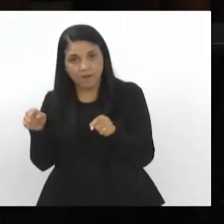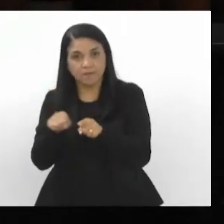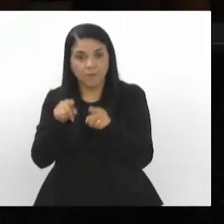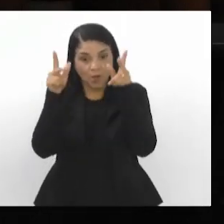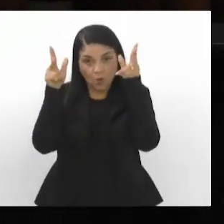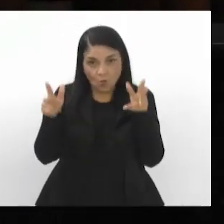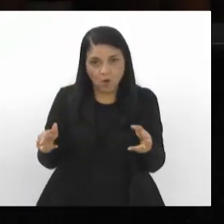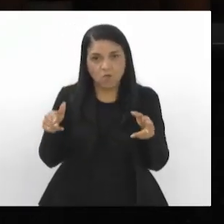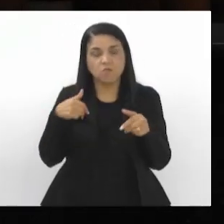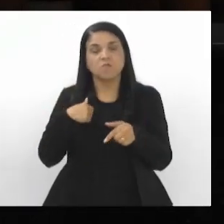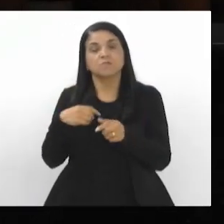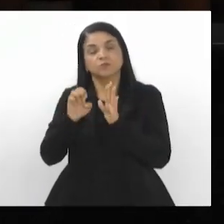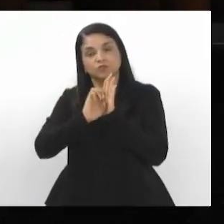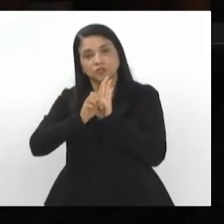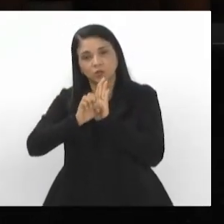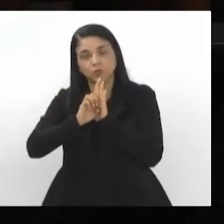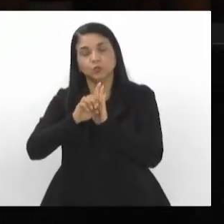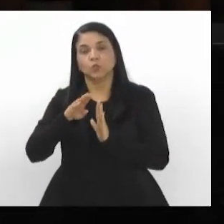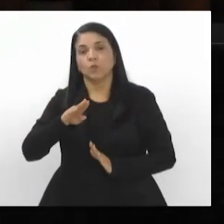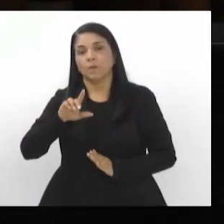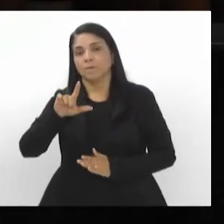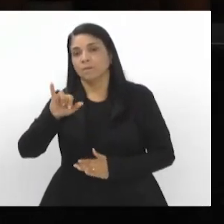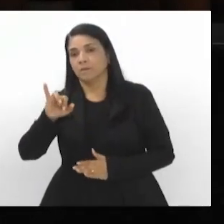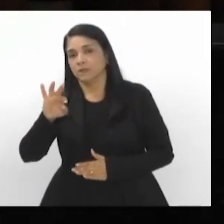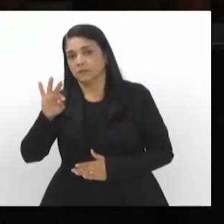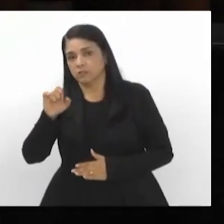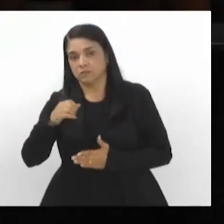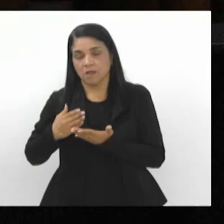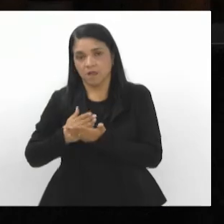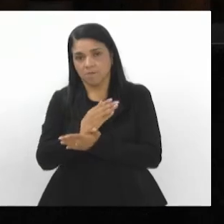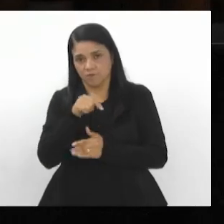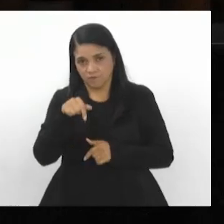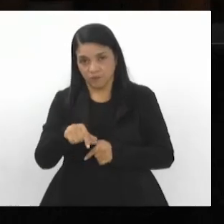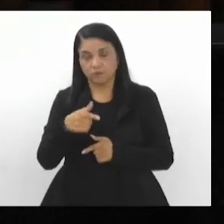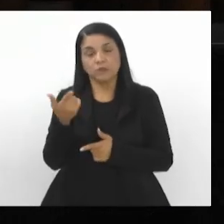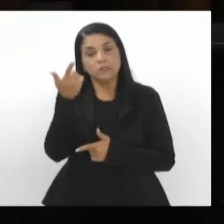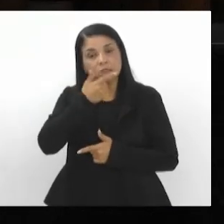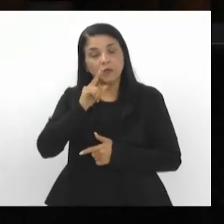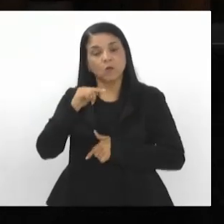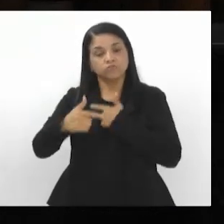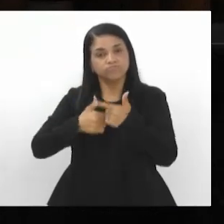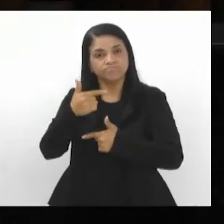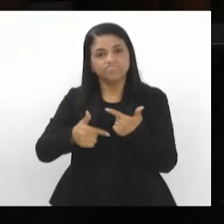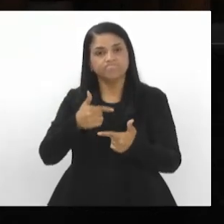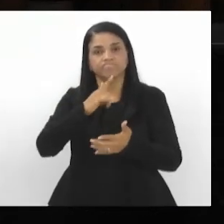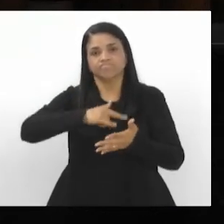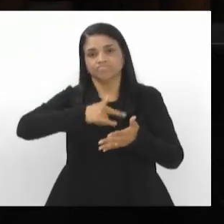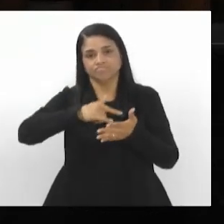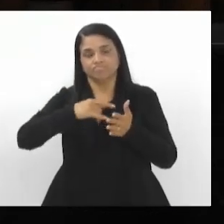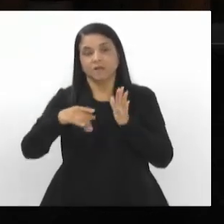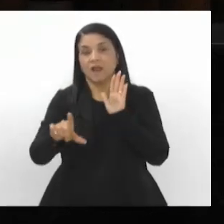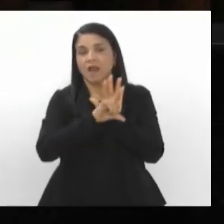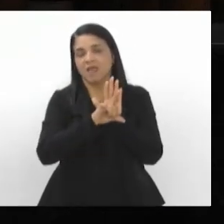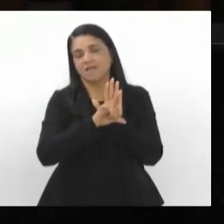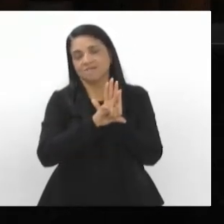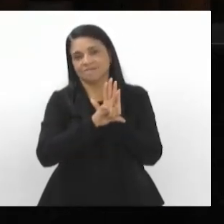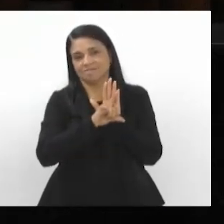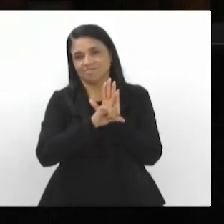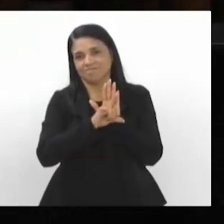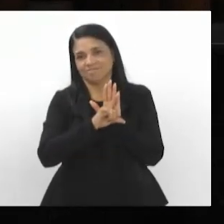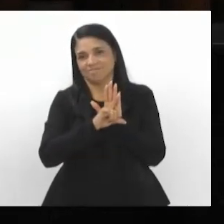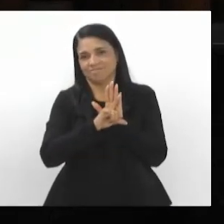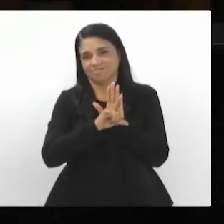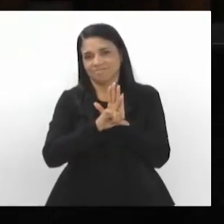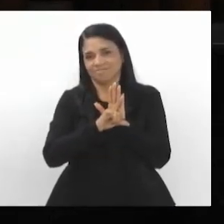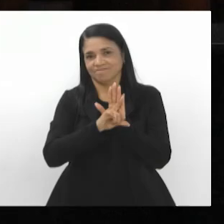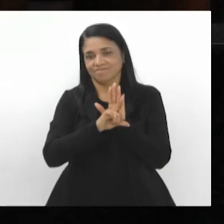para fazer com que o Estatuto da Blitz seja aprovado o mais rápido possível. E nós temos mecanismo de fiscalização, deputado Jordi. Nós vamos ter mais um mecanismo de